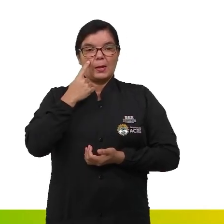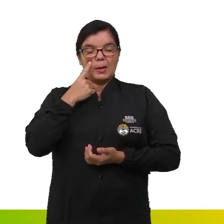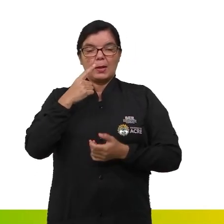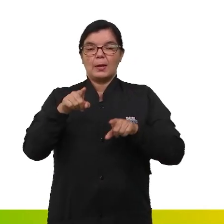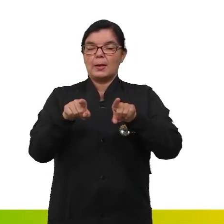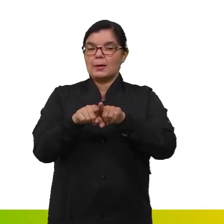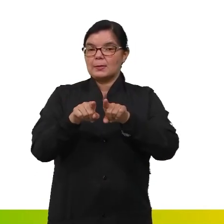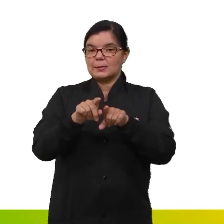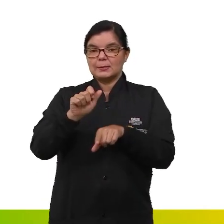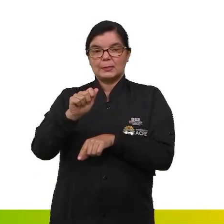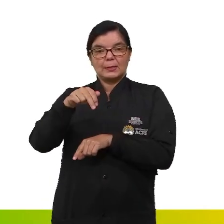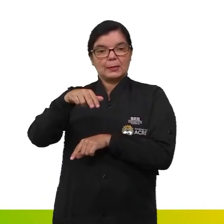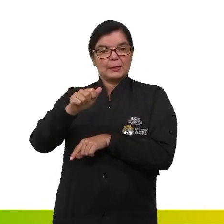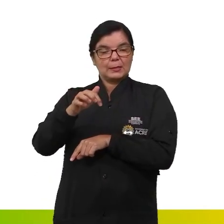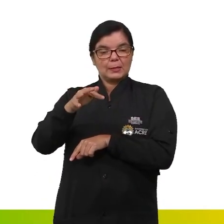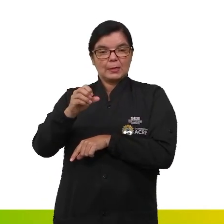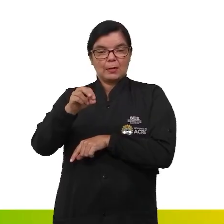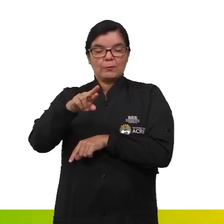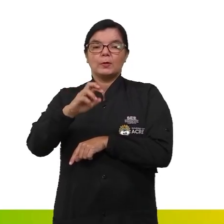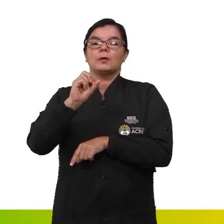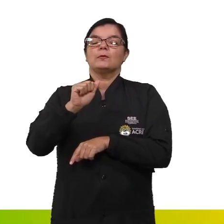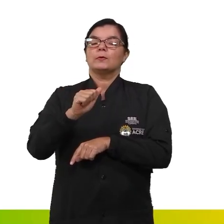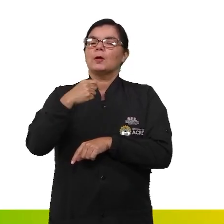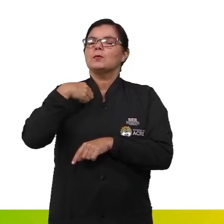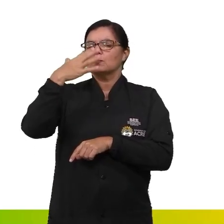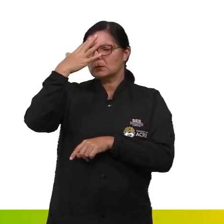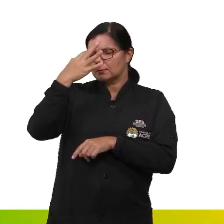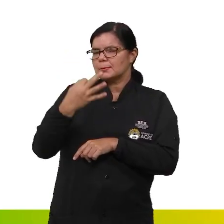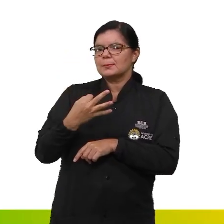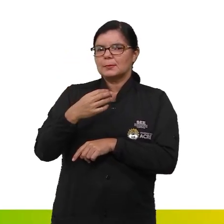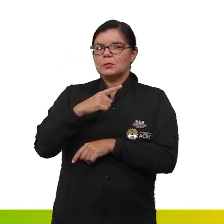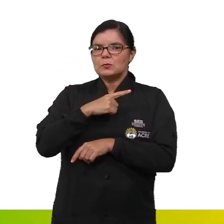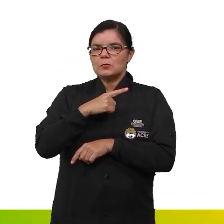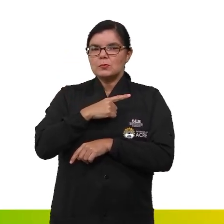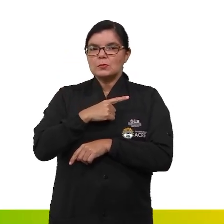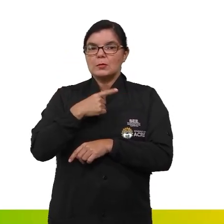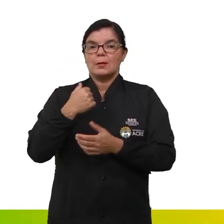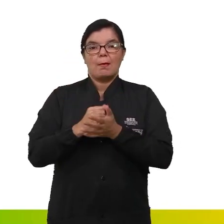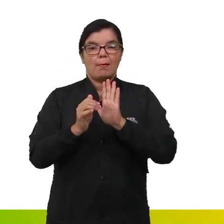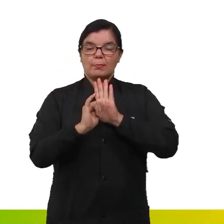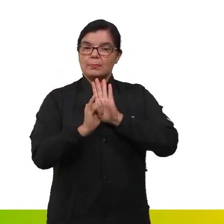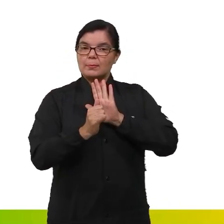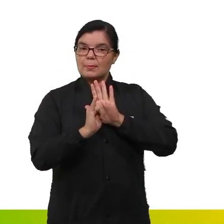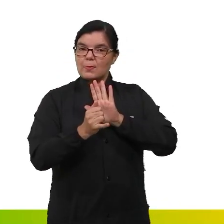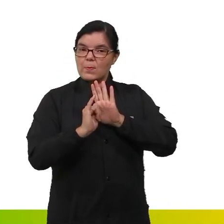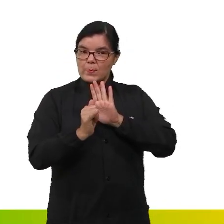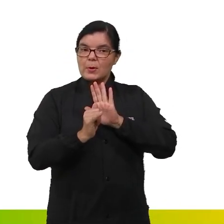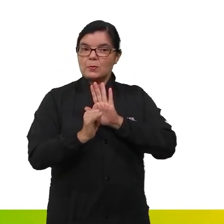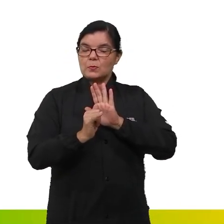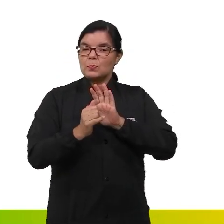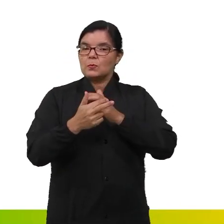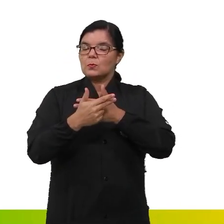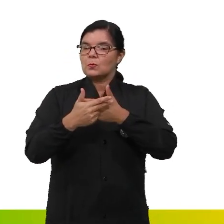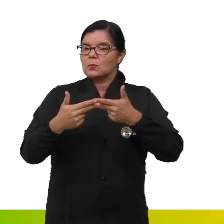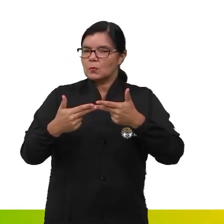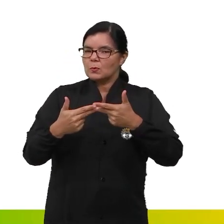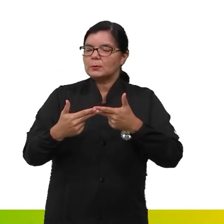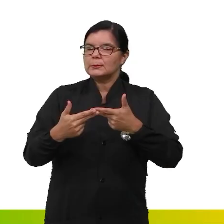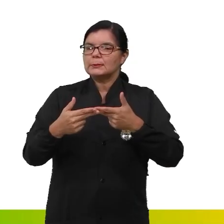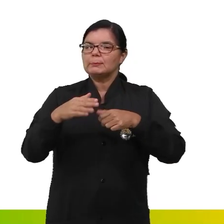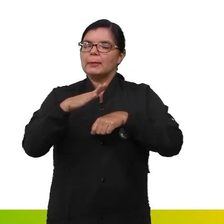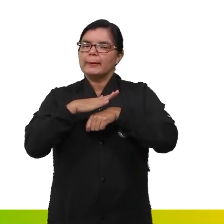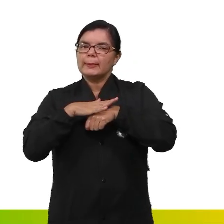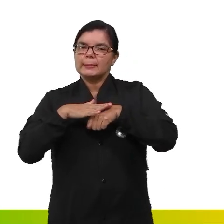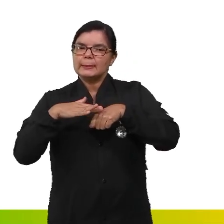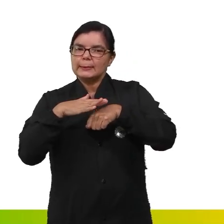anáfora, primeiro, olha só, de uma coisa eu tenho certeza, essa narrativa mexerá com uma